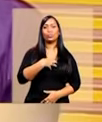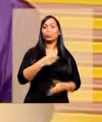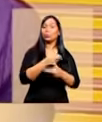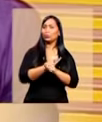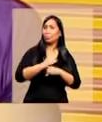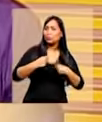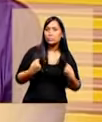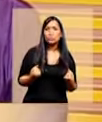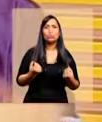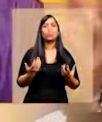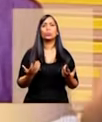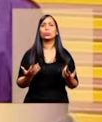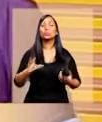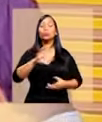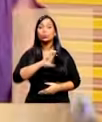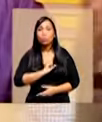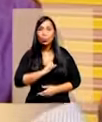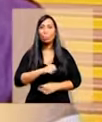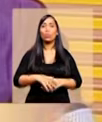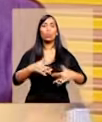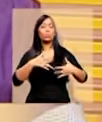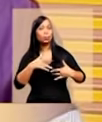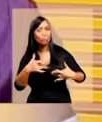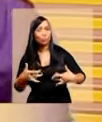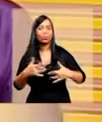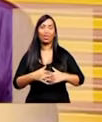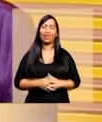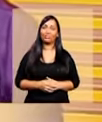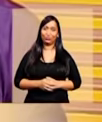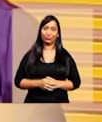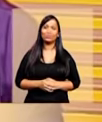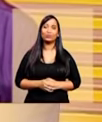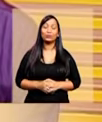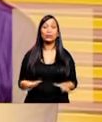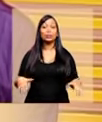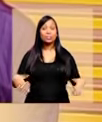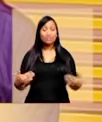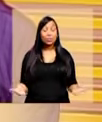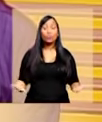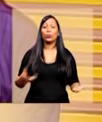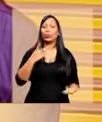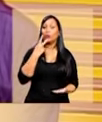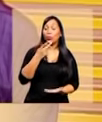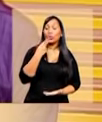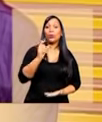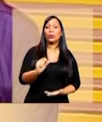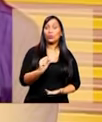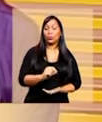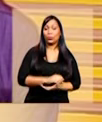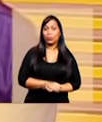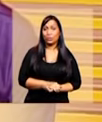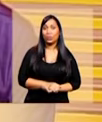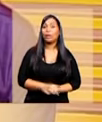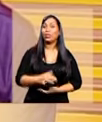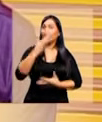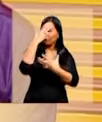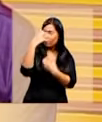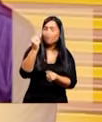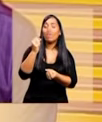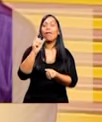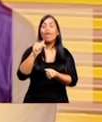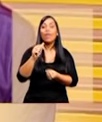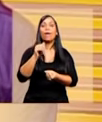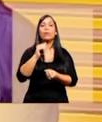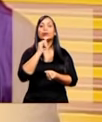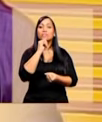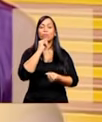do absoluto, em torno do amor, da bondade, etc. Então, eu costumo dizer o seguinte, que a fé